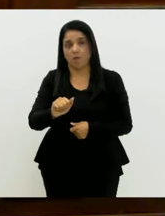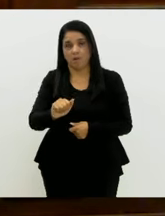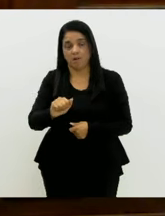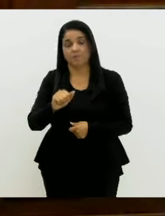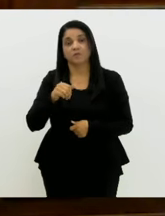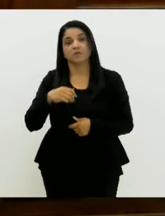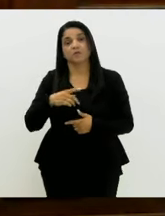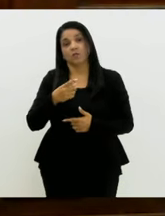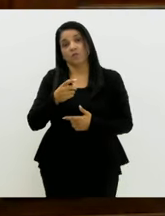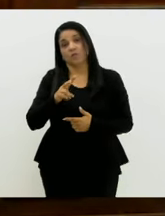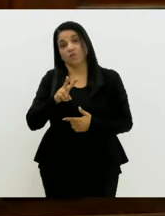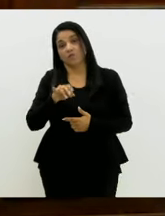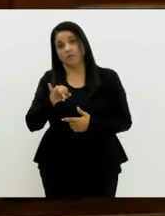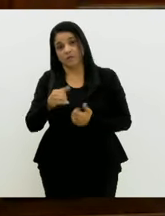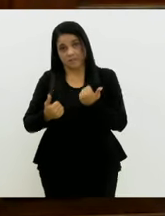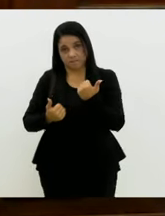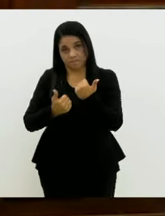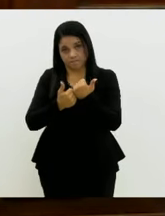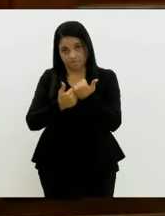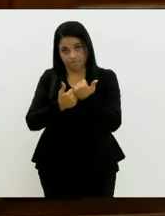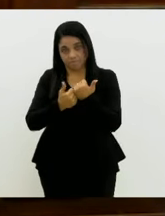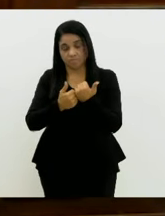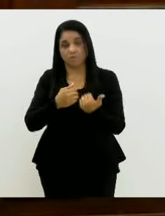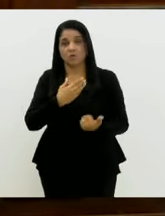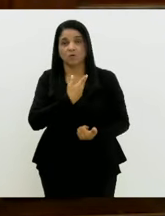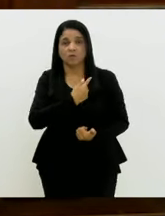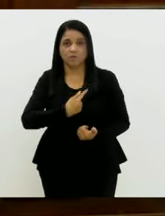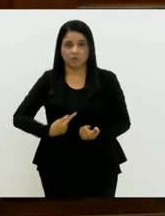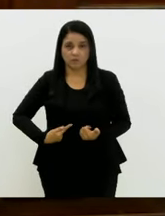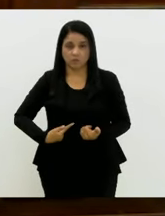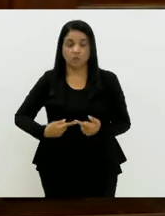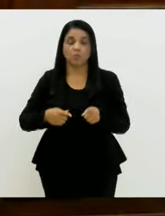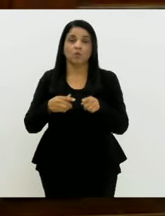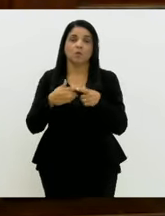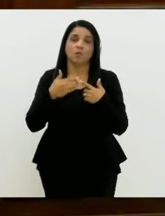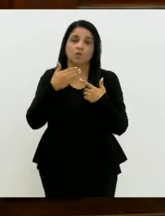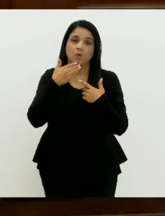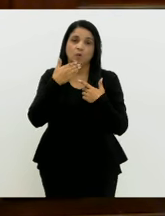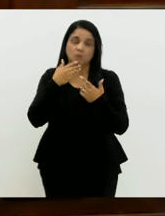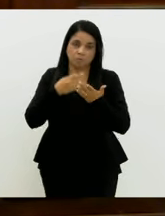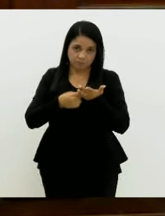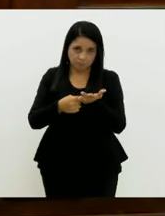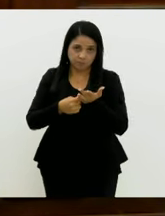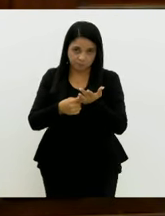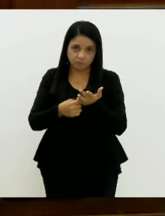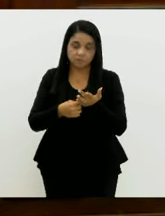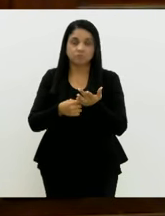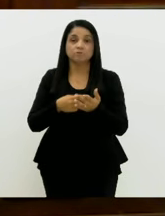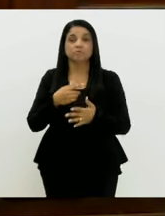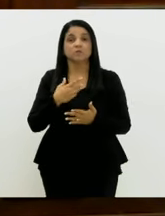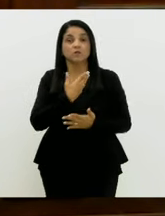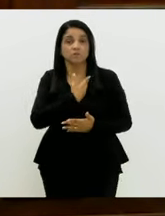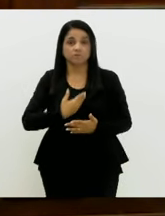secretário prometeu que vai colocar ali. O governo federal tem a sua obrigação de estar